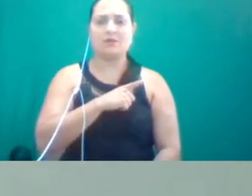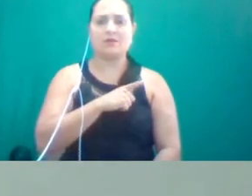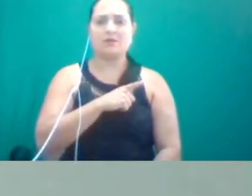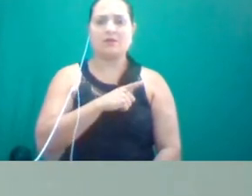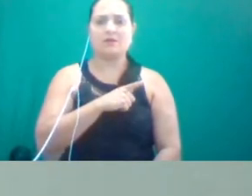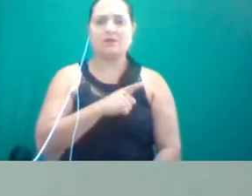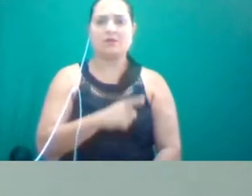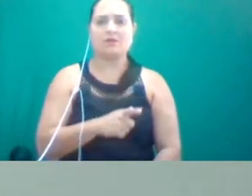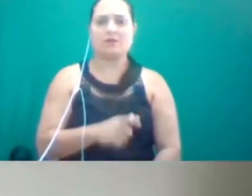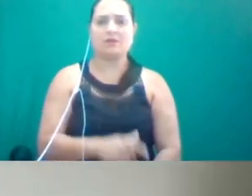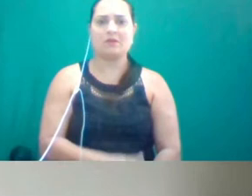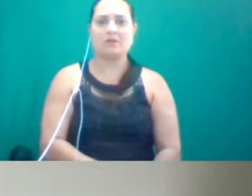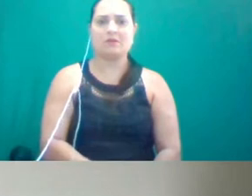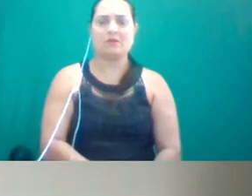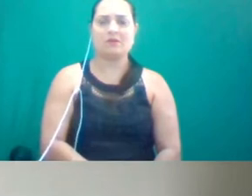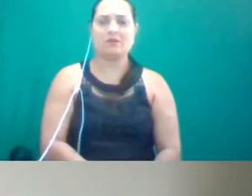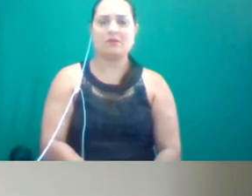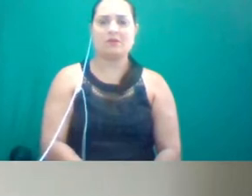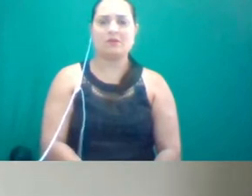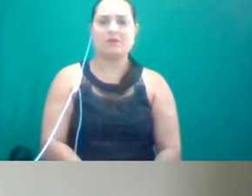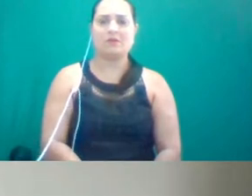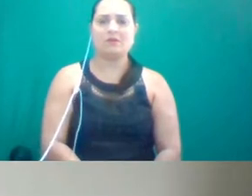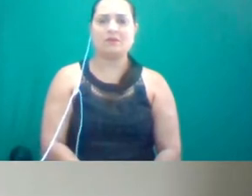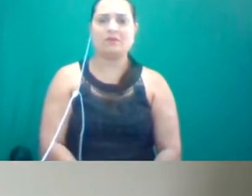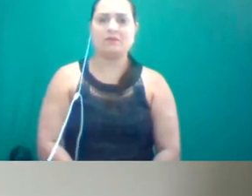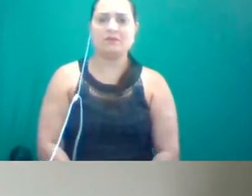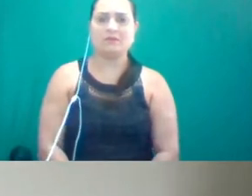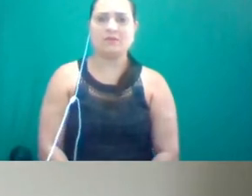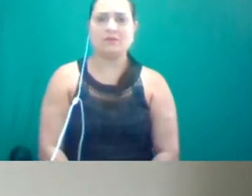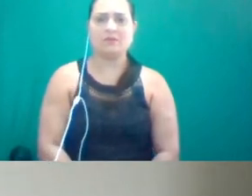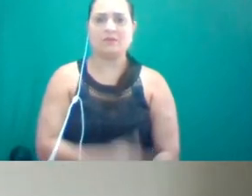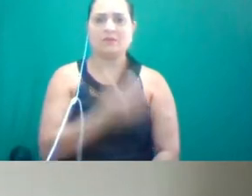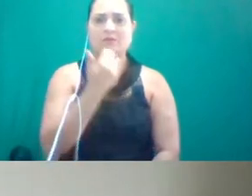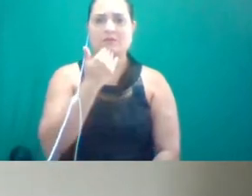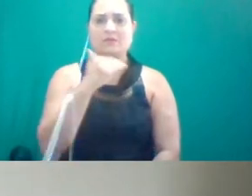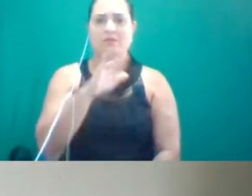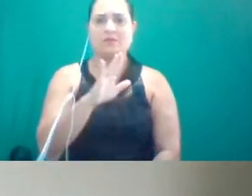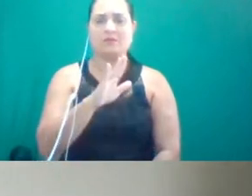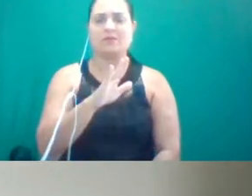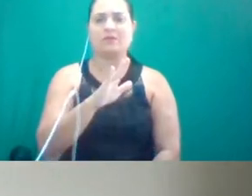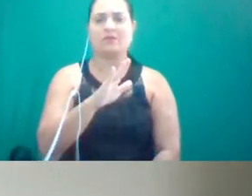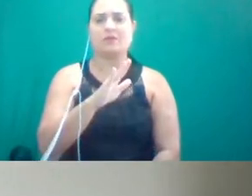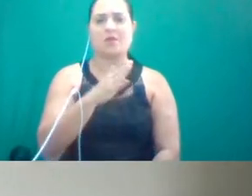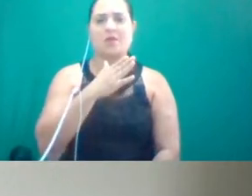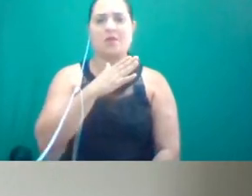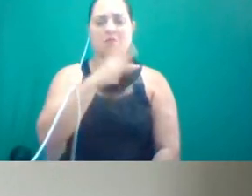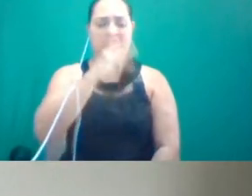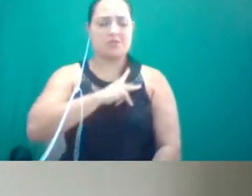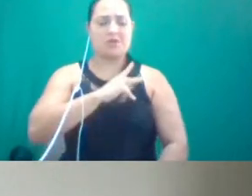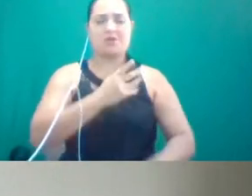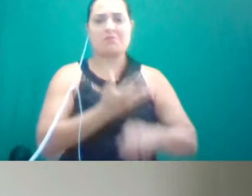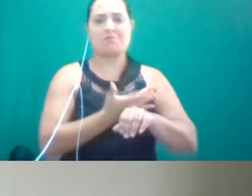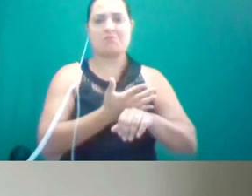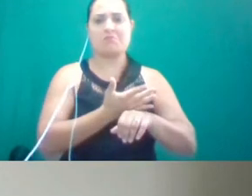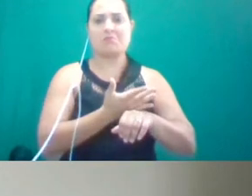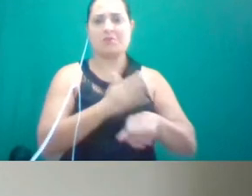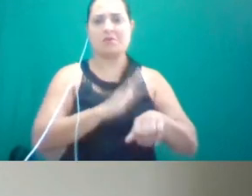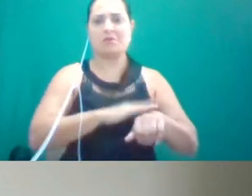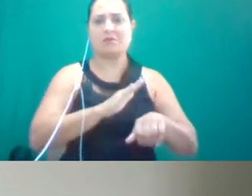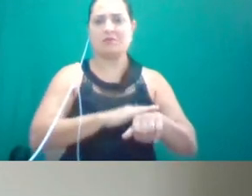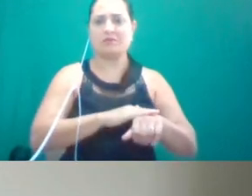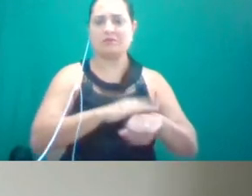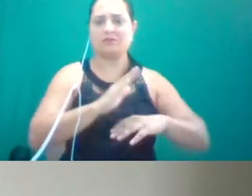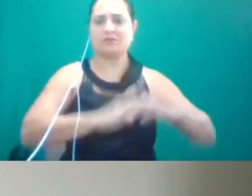sustentabilidade socioambiental. Prometo que, no exercício da minha profissão, serei fiel aos preceitos